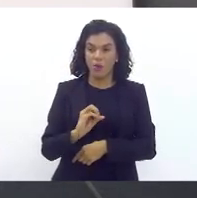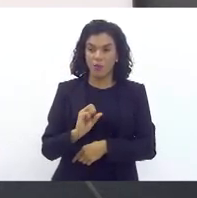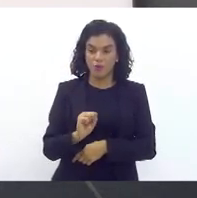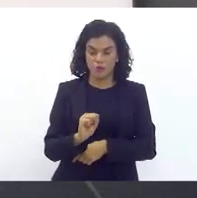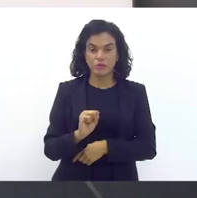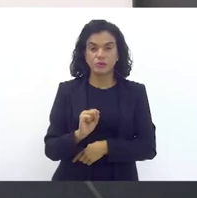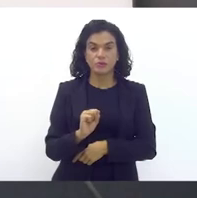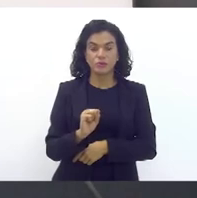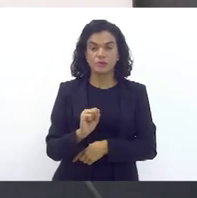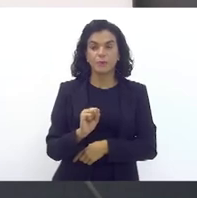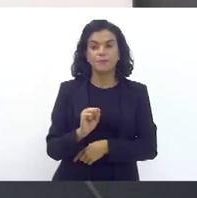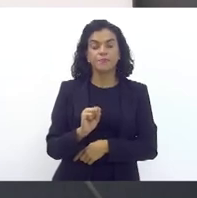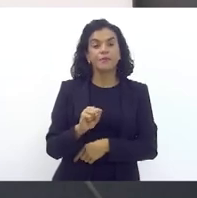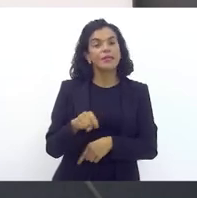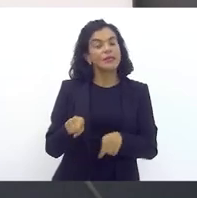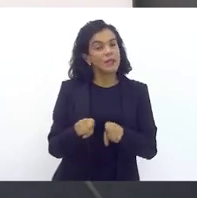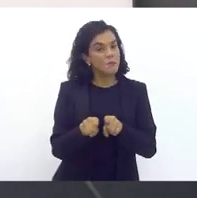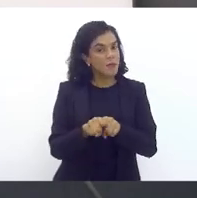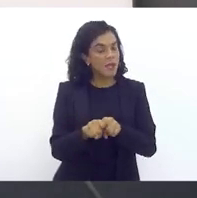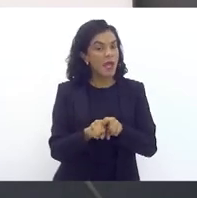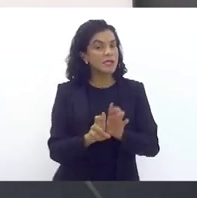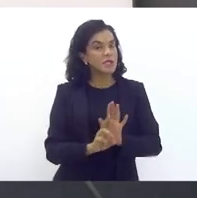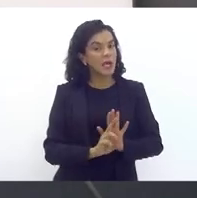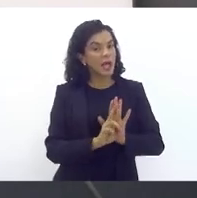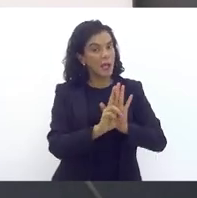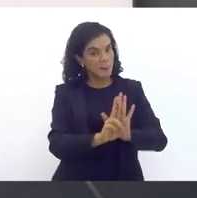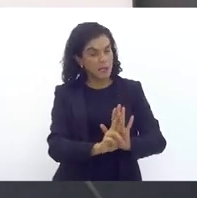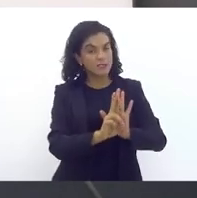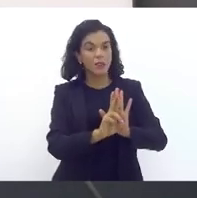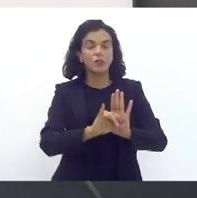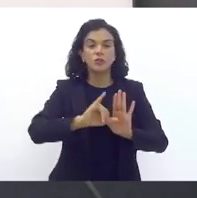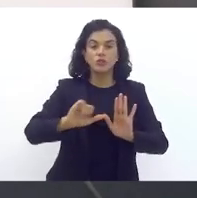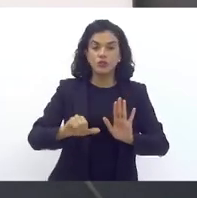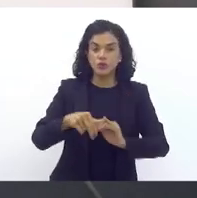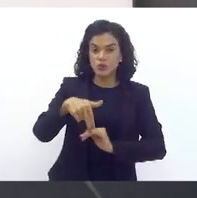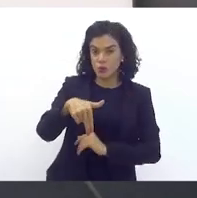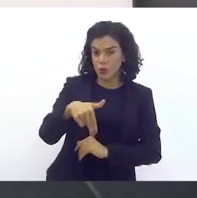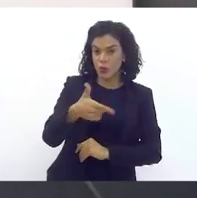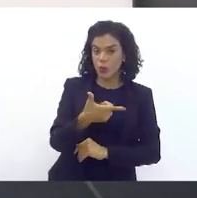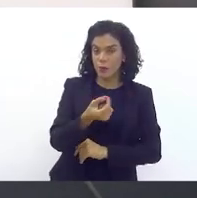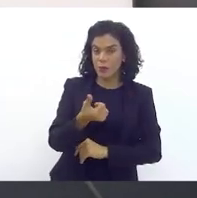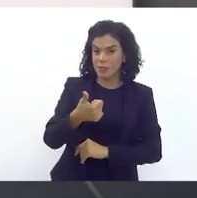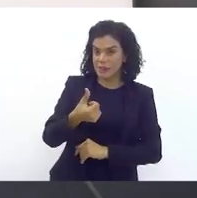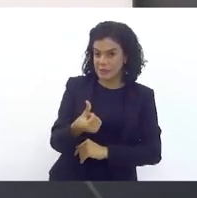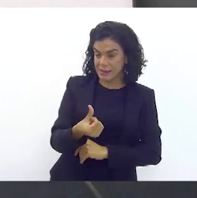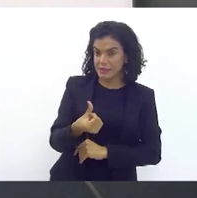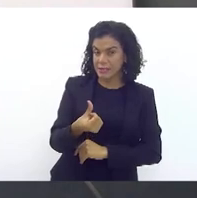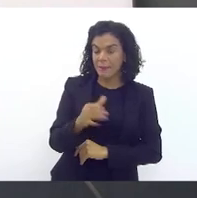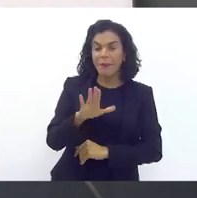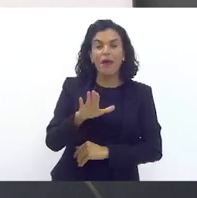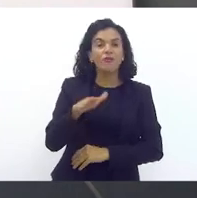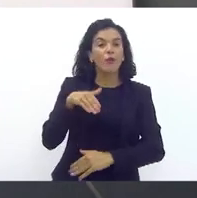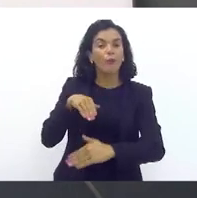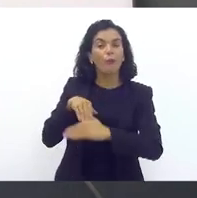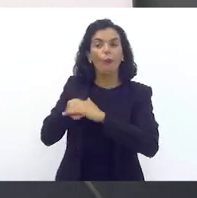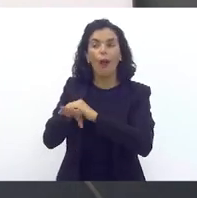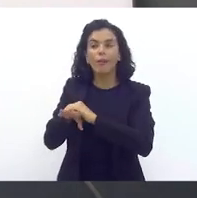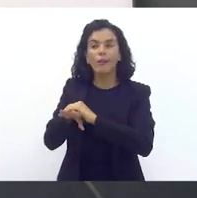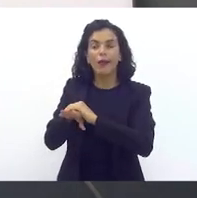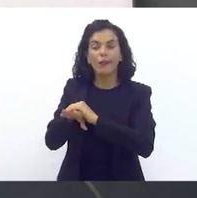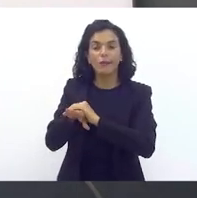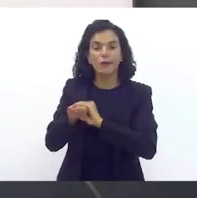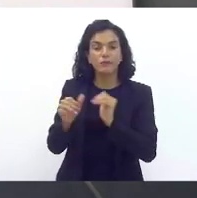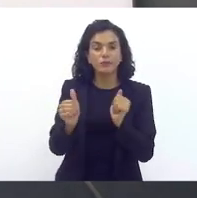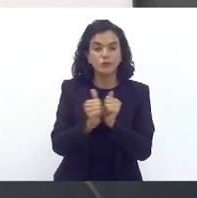Vieira, e essa representação chegou nesta casa em junho de 2016. Ela só foi arquivada pelo então presidente Pisciani